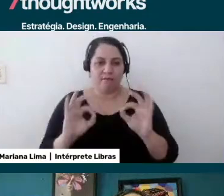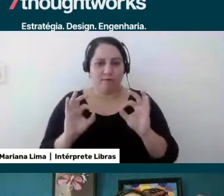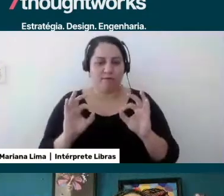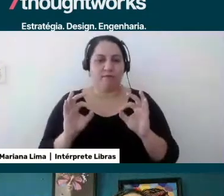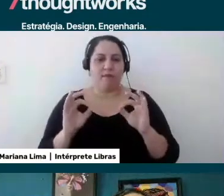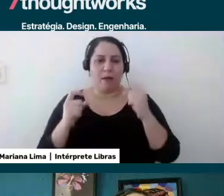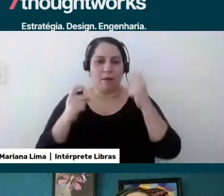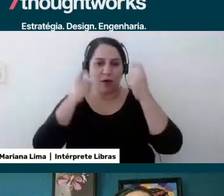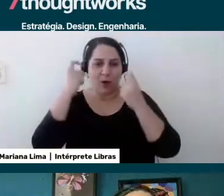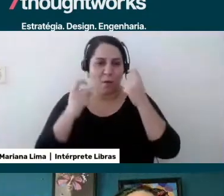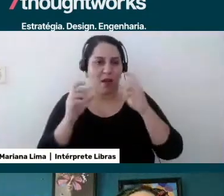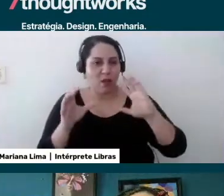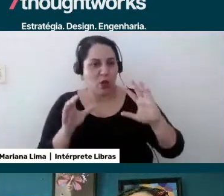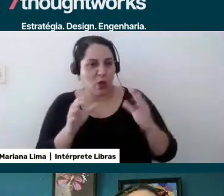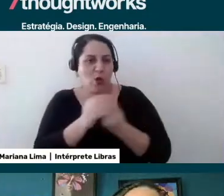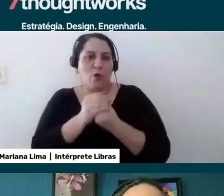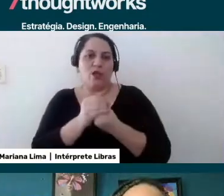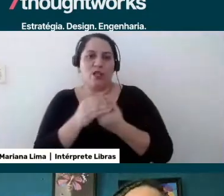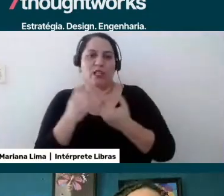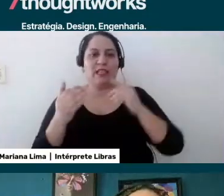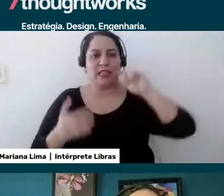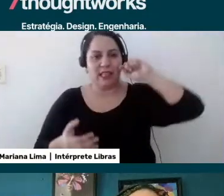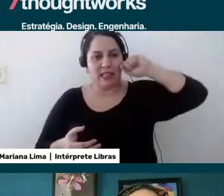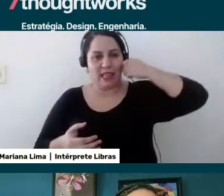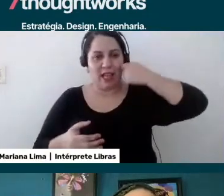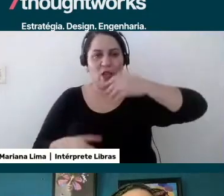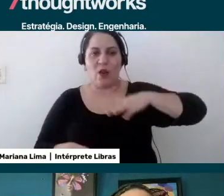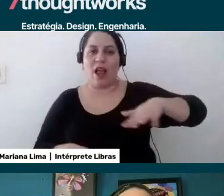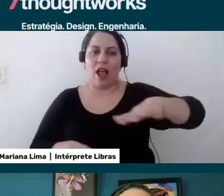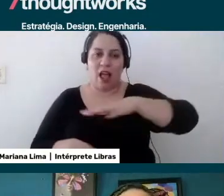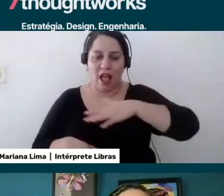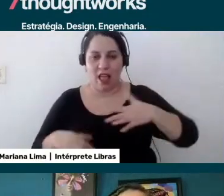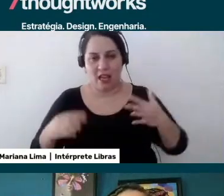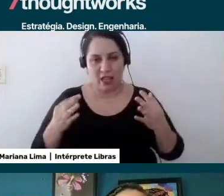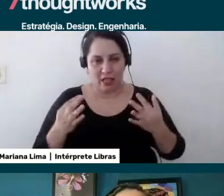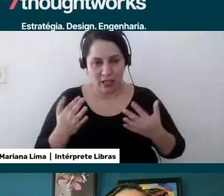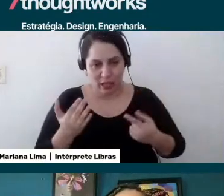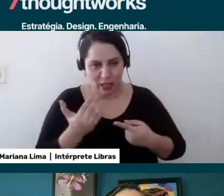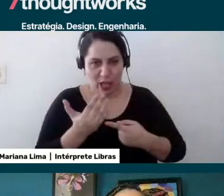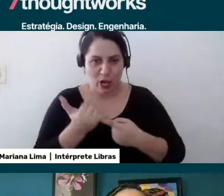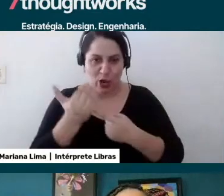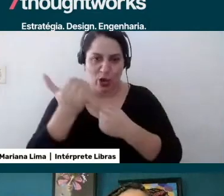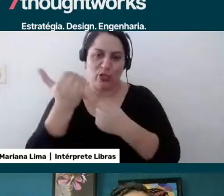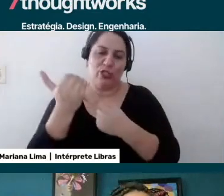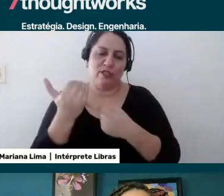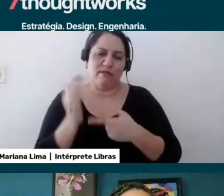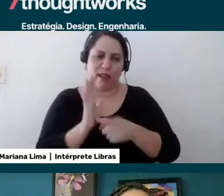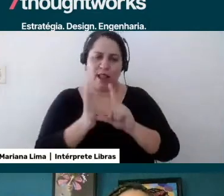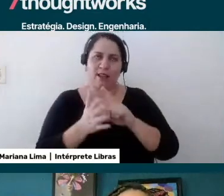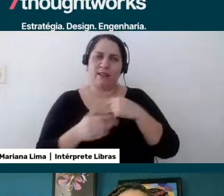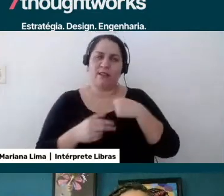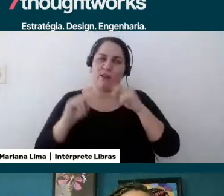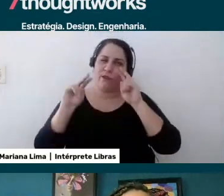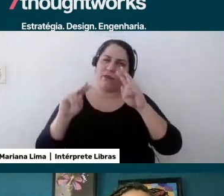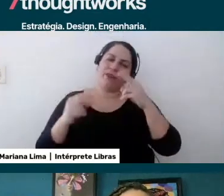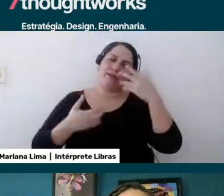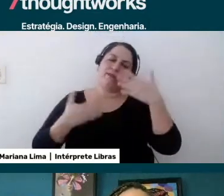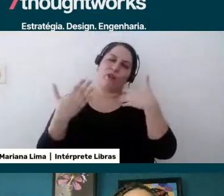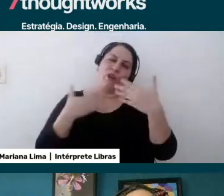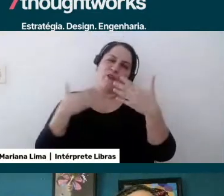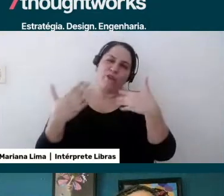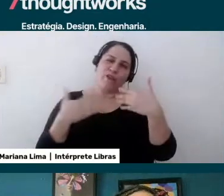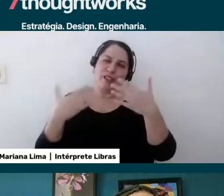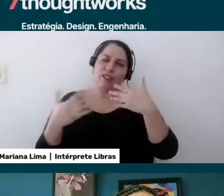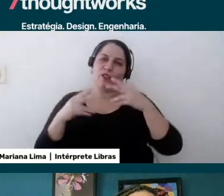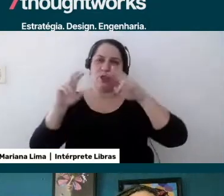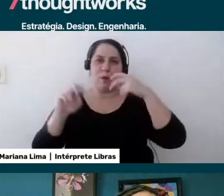juventude negra na tecnologia. Mas tem uma coisa que me chamou muita atenção quando a gente foi conversando mais sobre Programadores